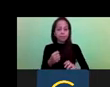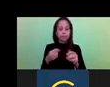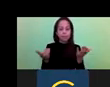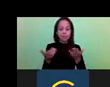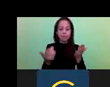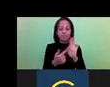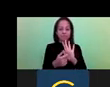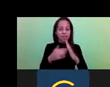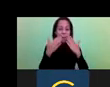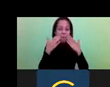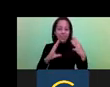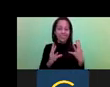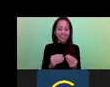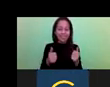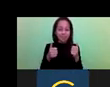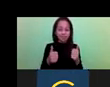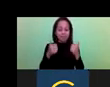sua. Ah, por favor.